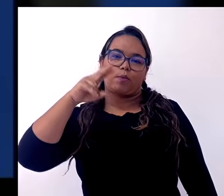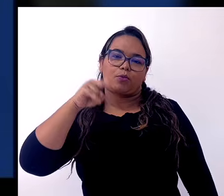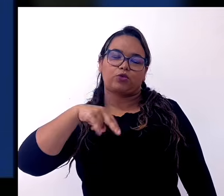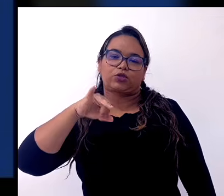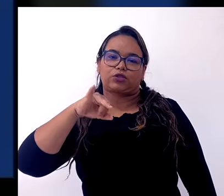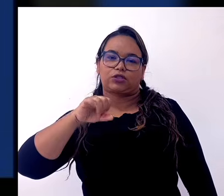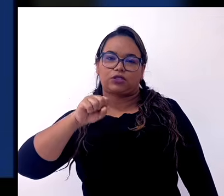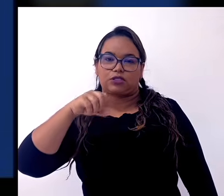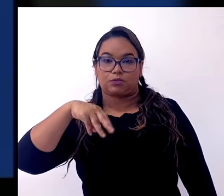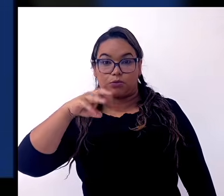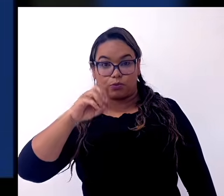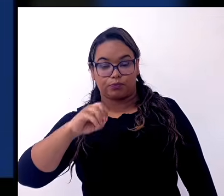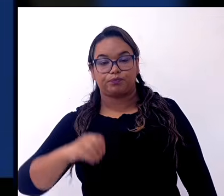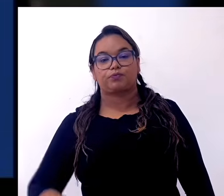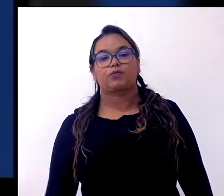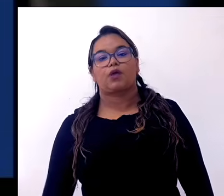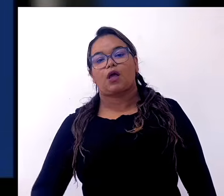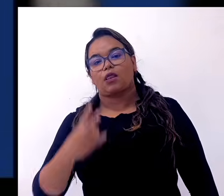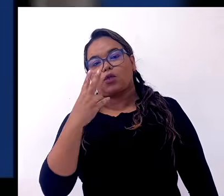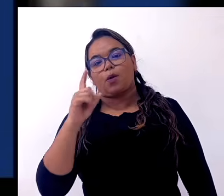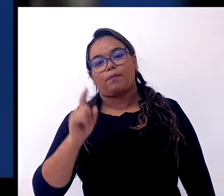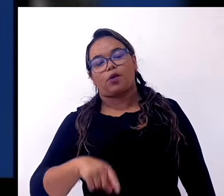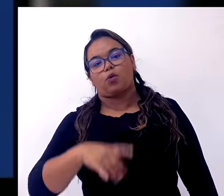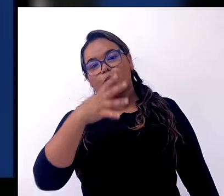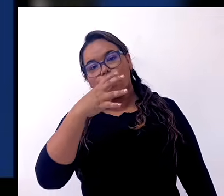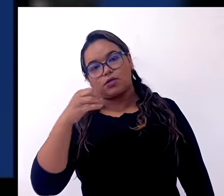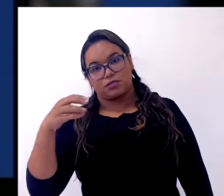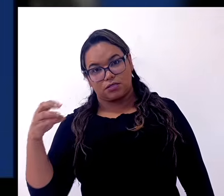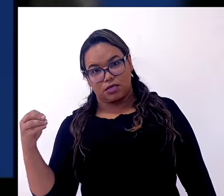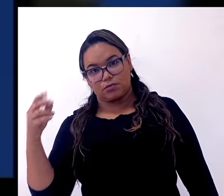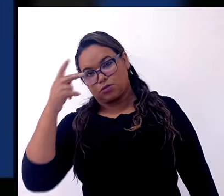Ele está acenando à multidão.